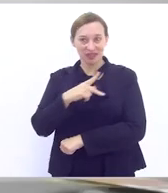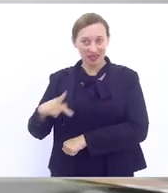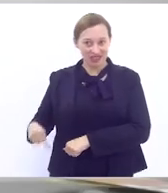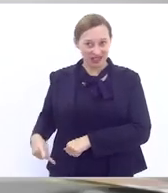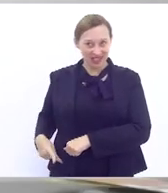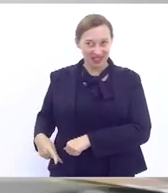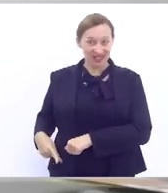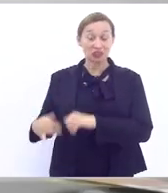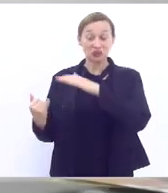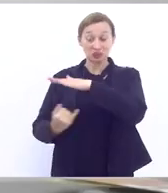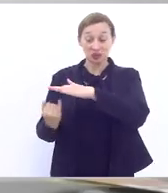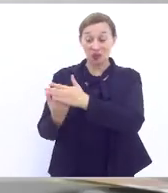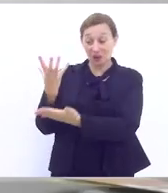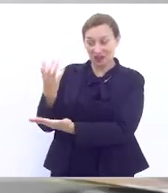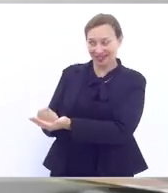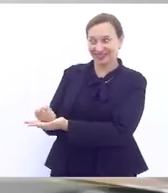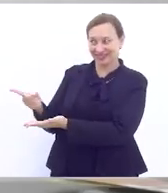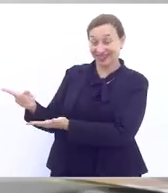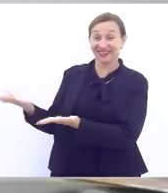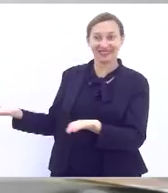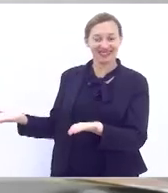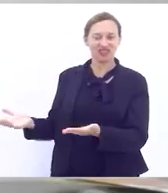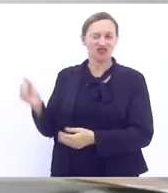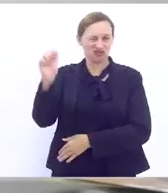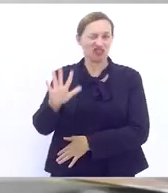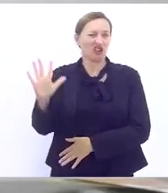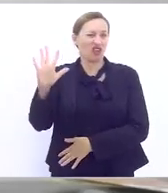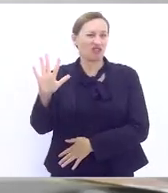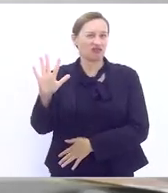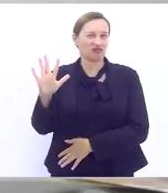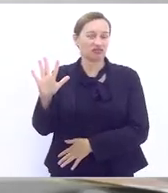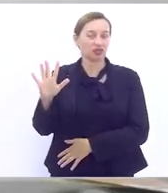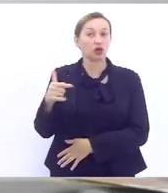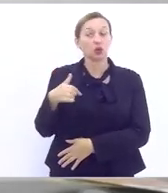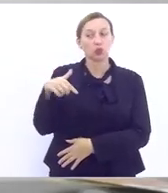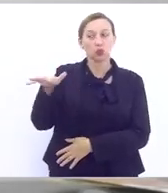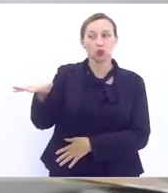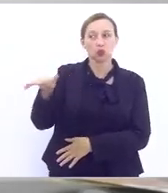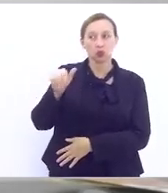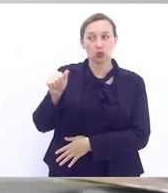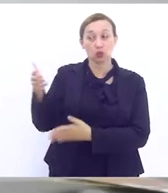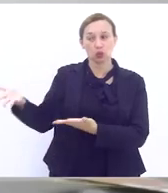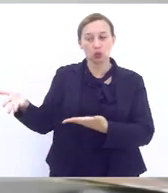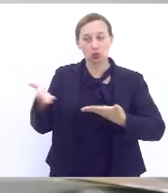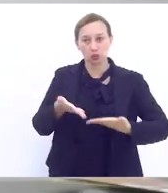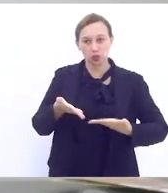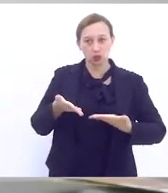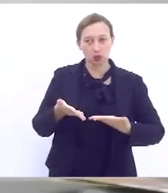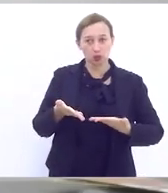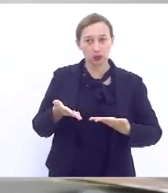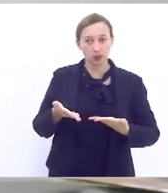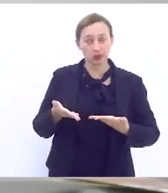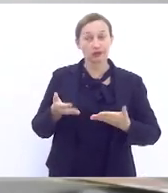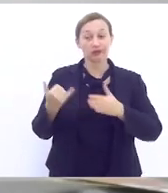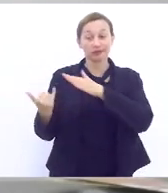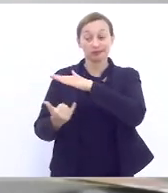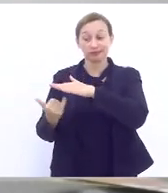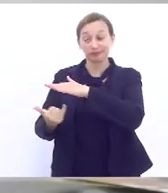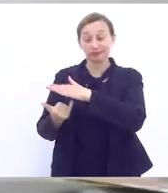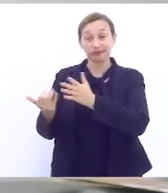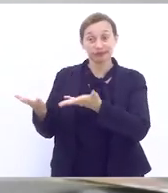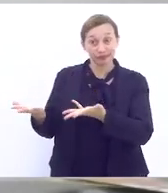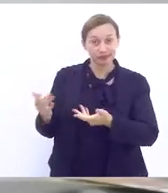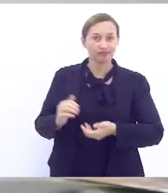tem que registrar em geral quando a gente chama que os convidados dessas instituições